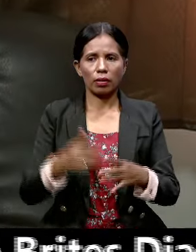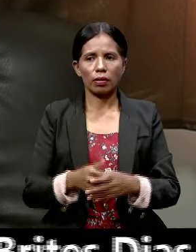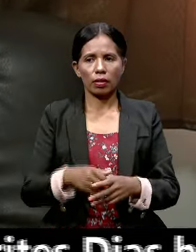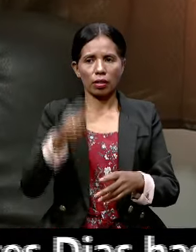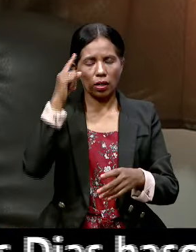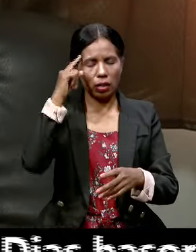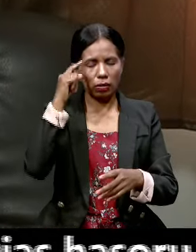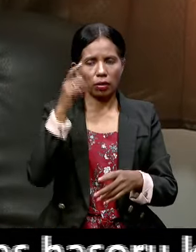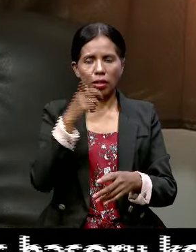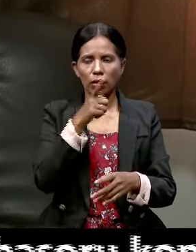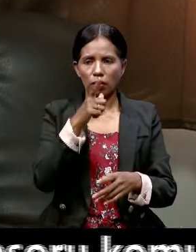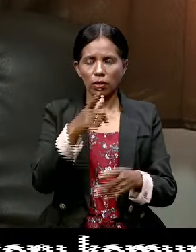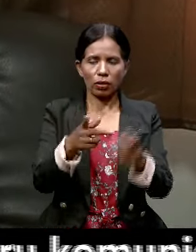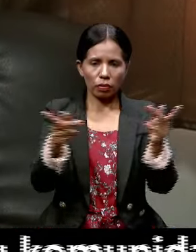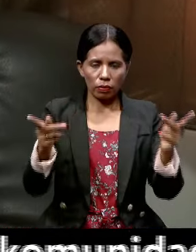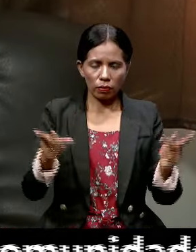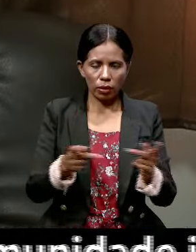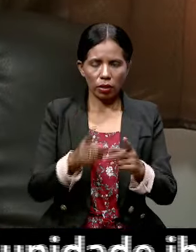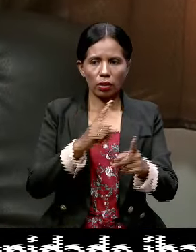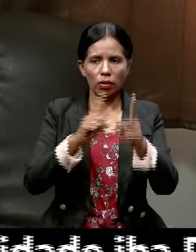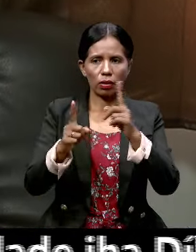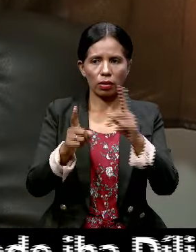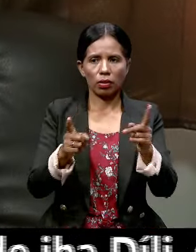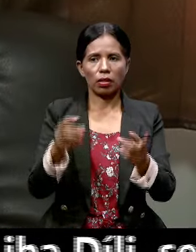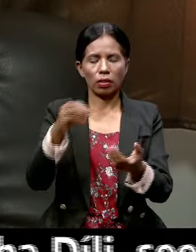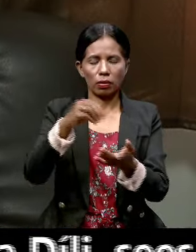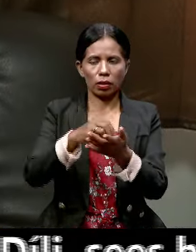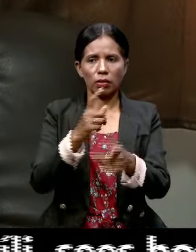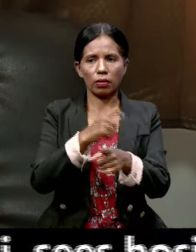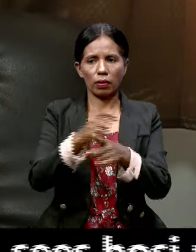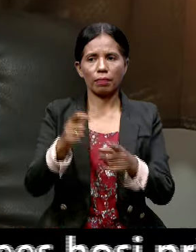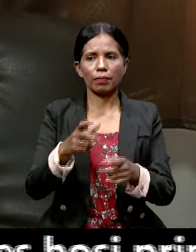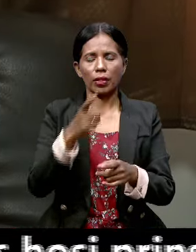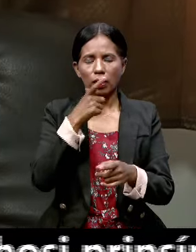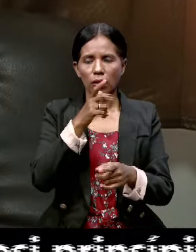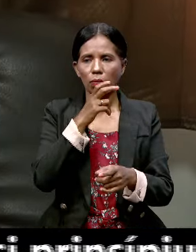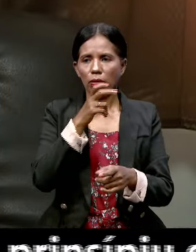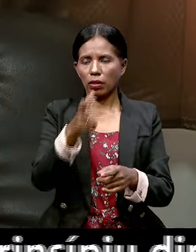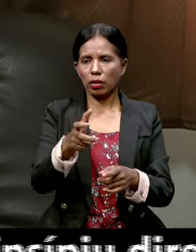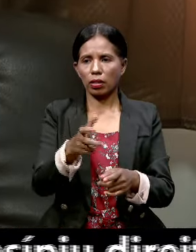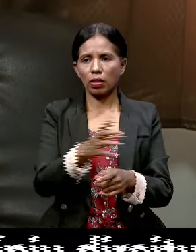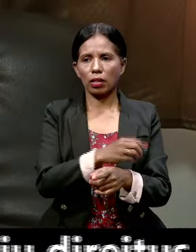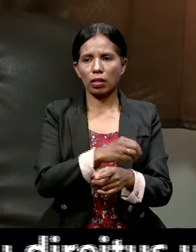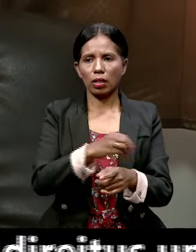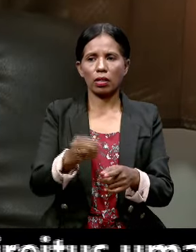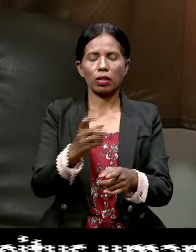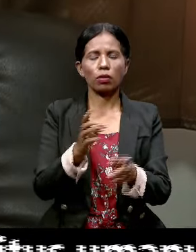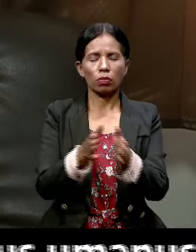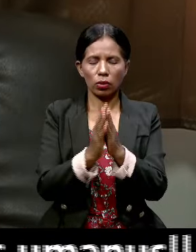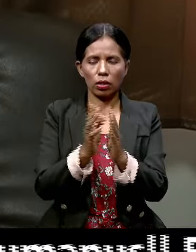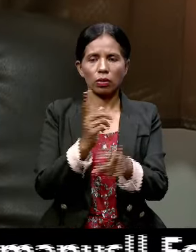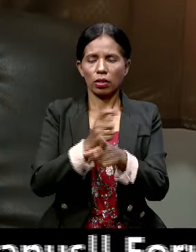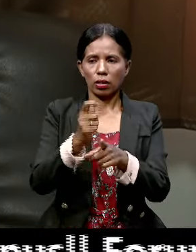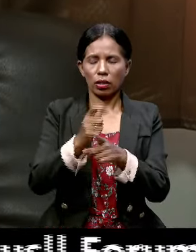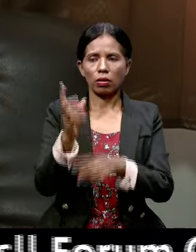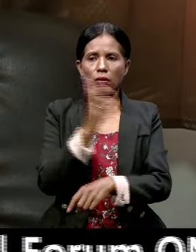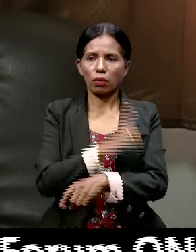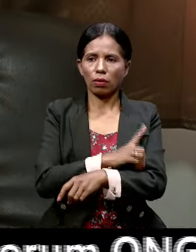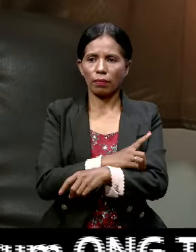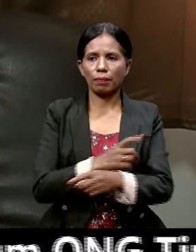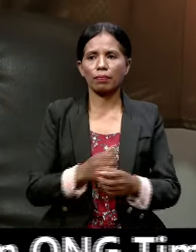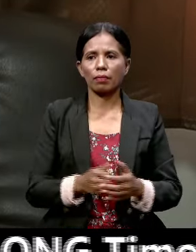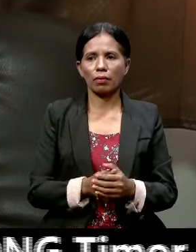ya lingua ne no ambiente be par koloka ita pratika ne lingua portuguesa lingua ne be exige pratika ema bal ne lingua